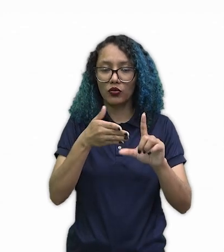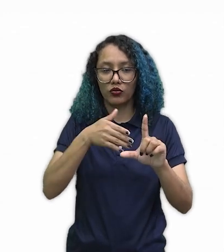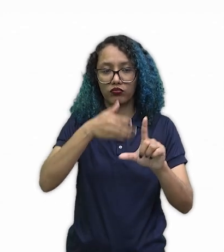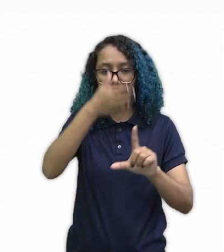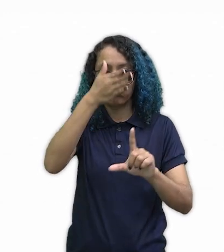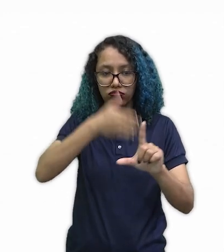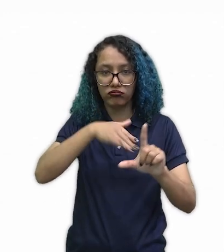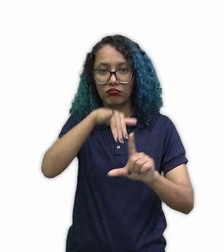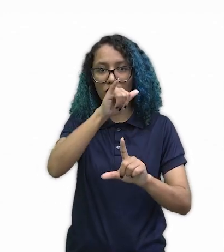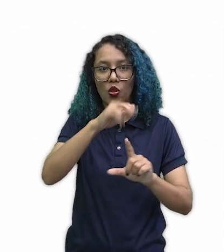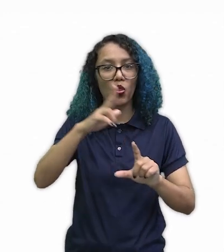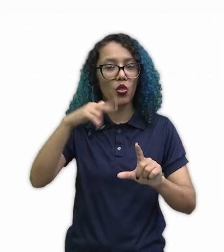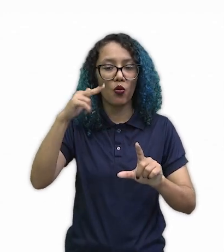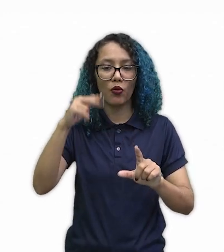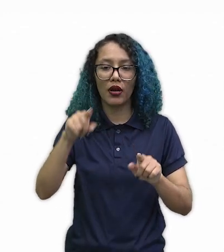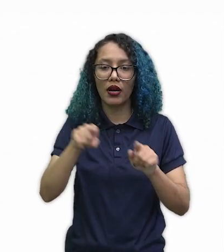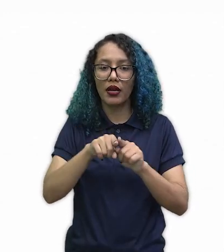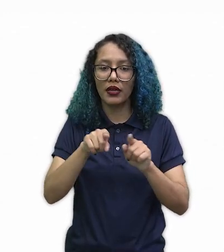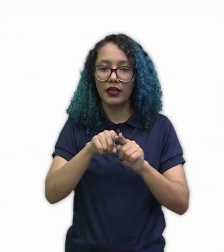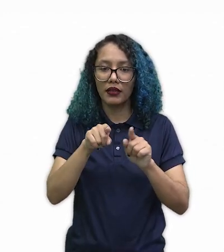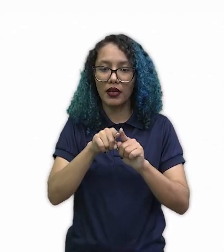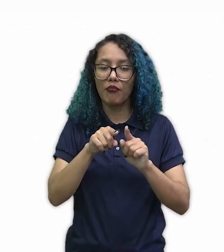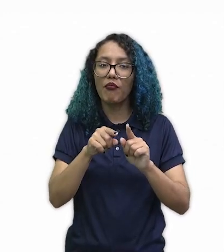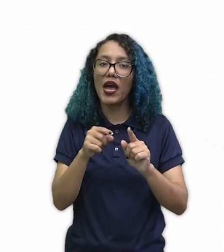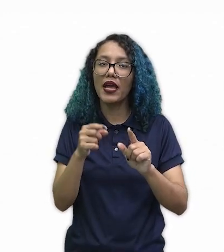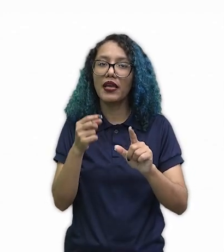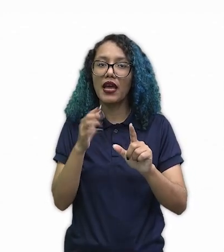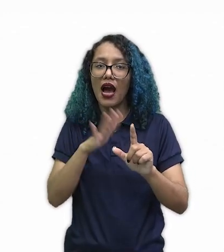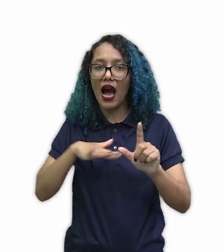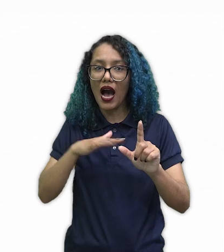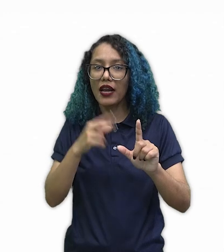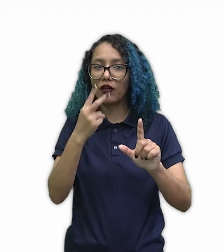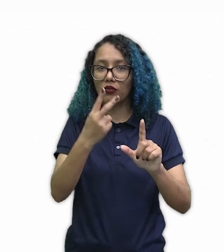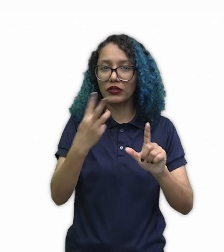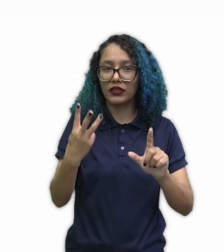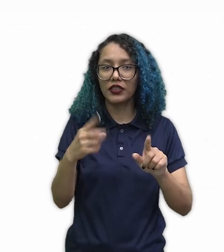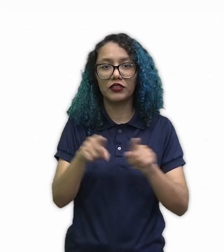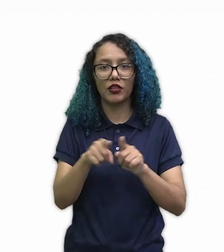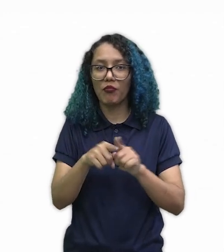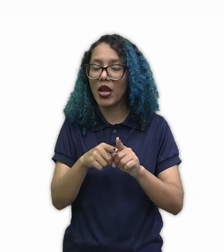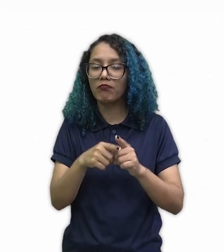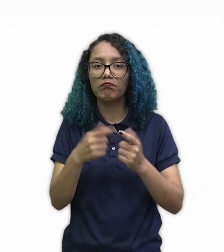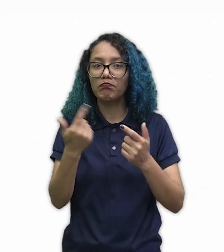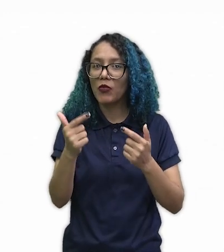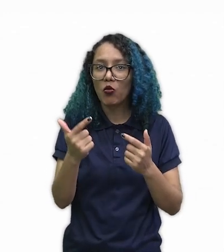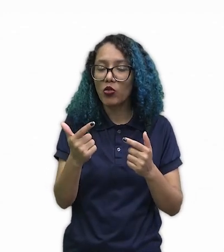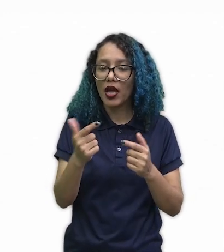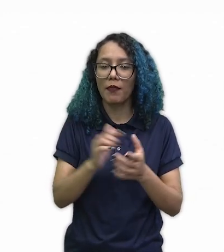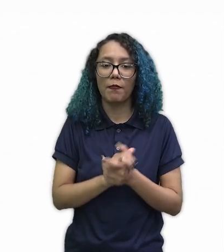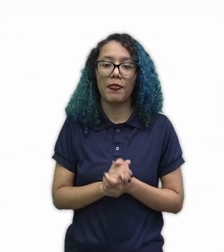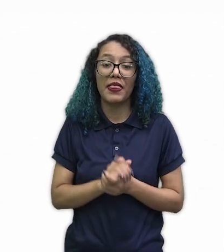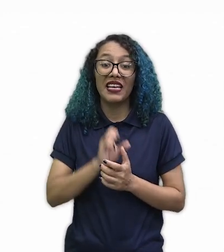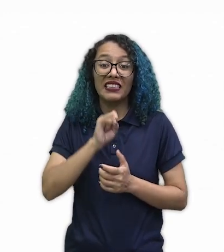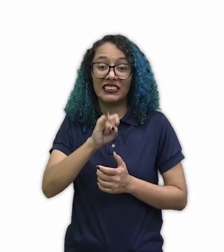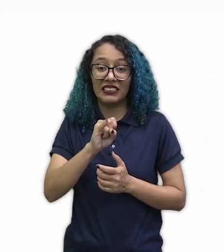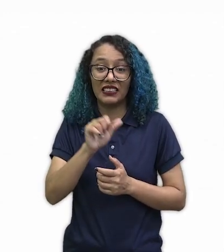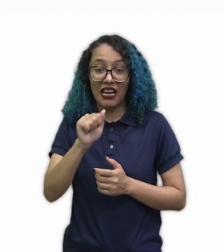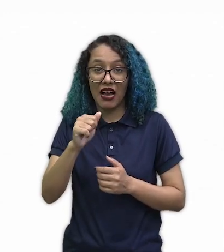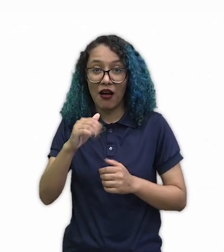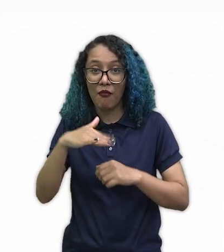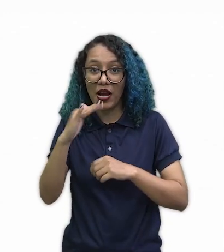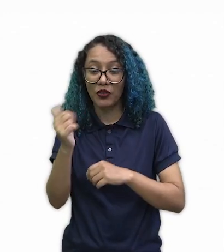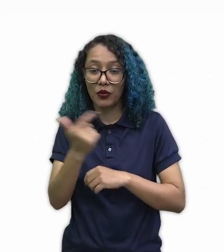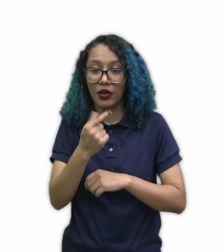y e não vai ocupar pontos nos quadrantes 2 e 3. Quando a for maior que 1,